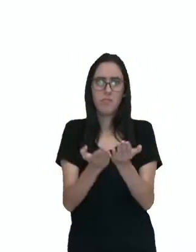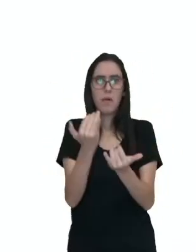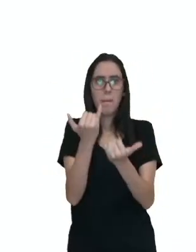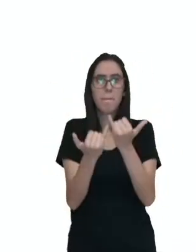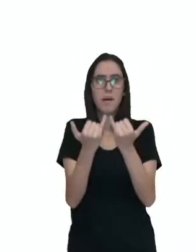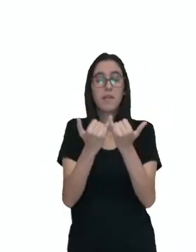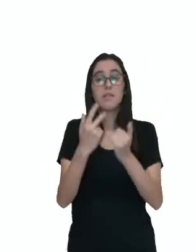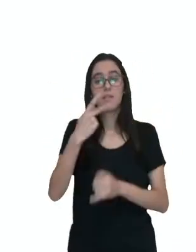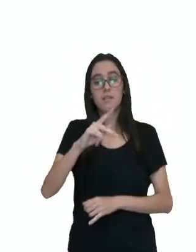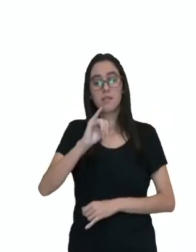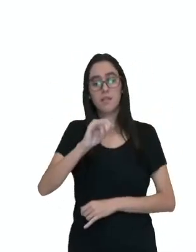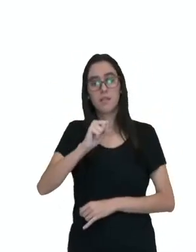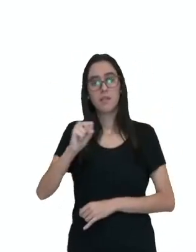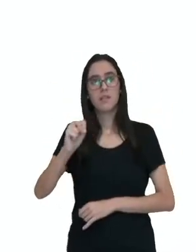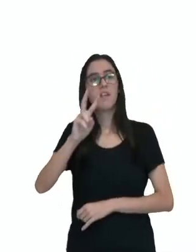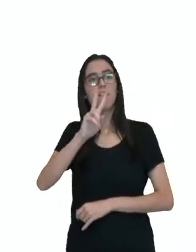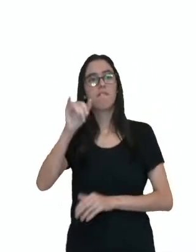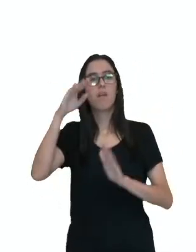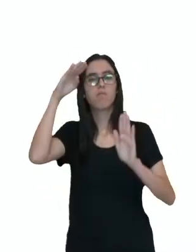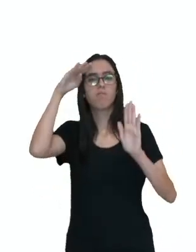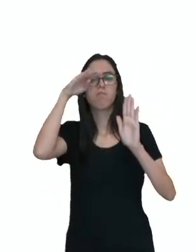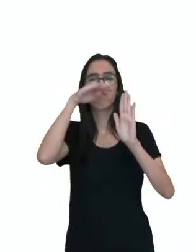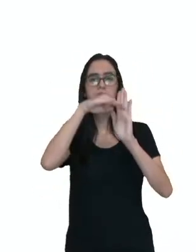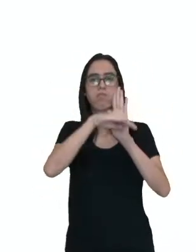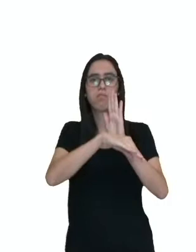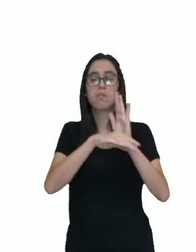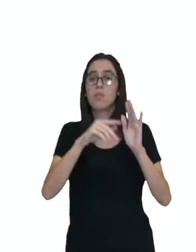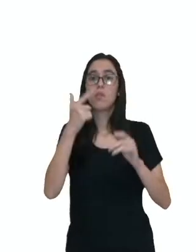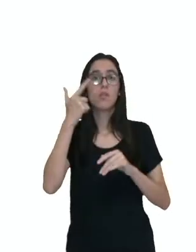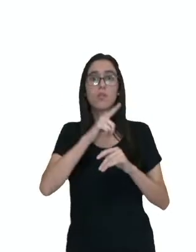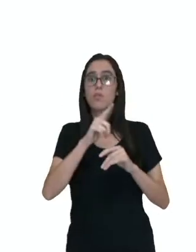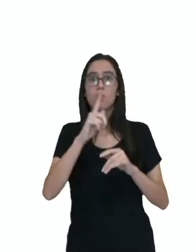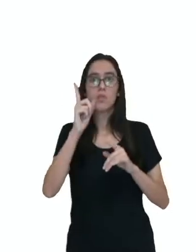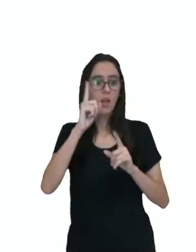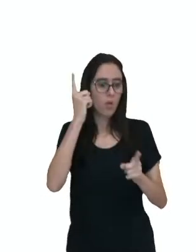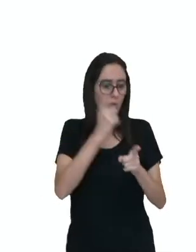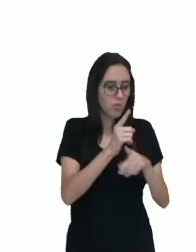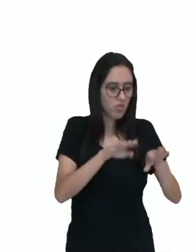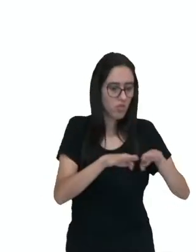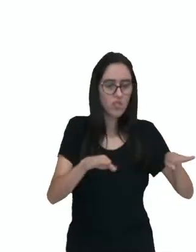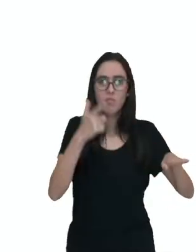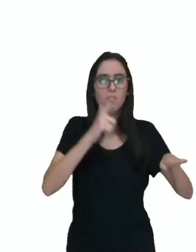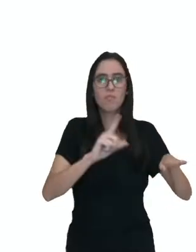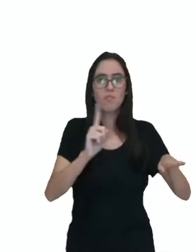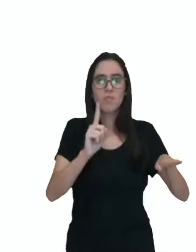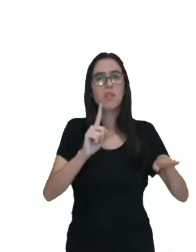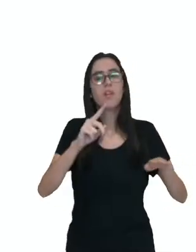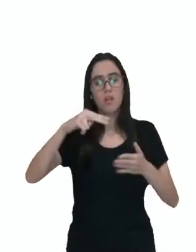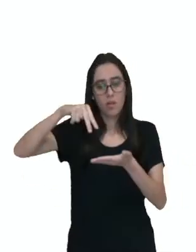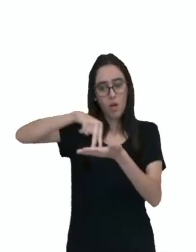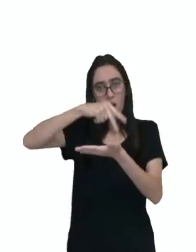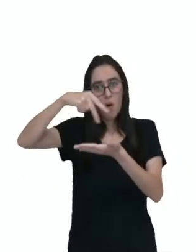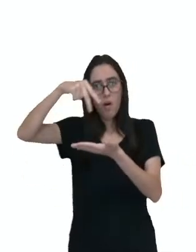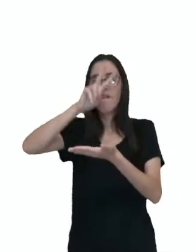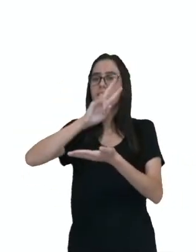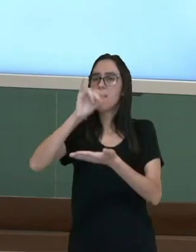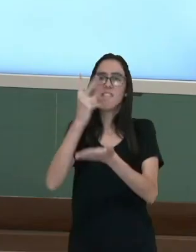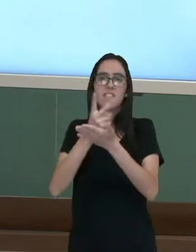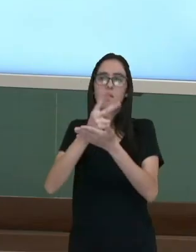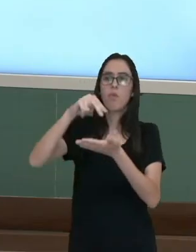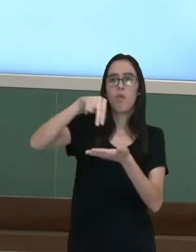cair constantemente sem nunca encontrar o chão. Logo, os astronautas flutuarão sempre. É o que a gente chama